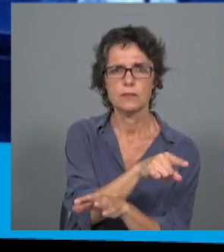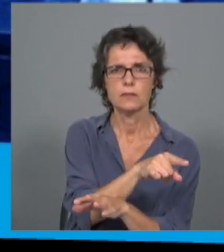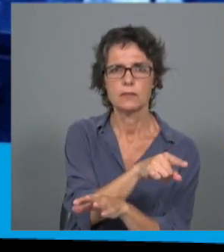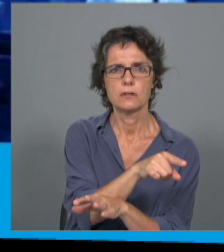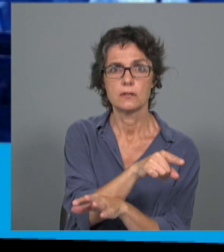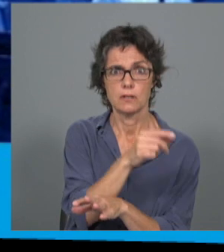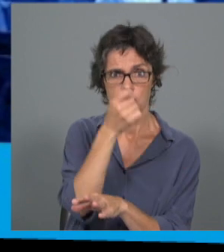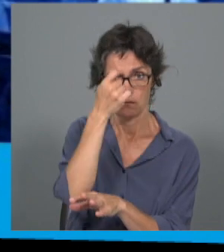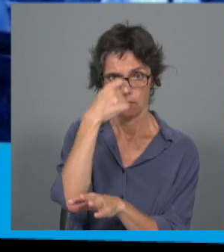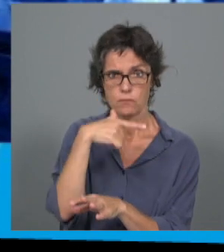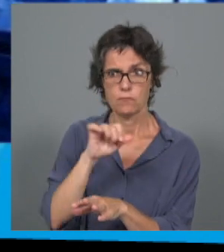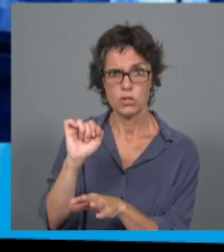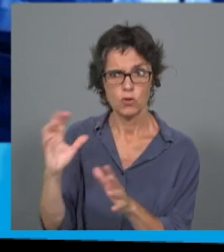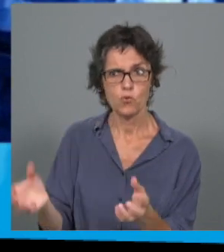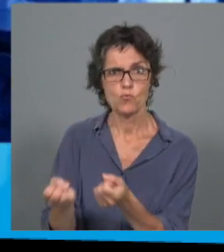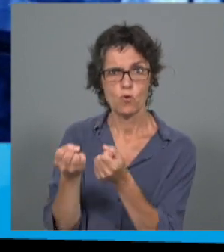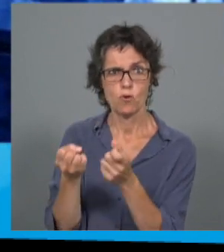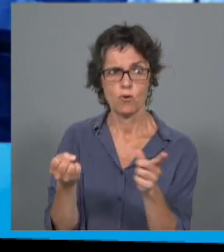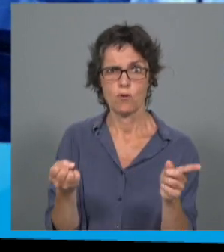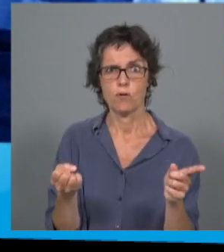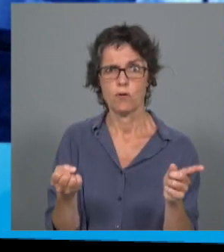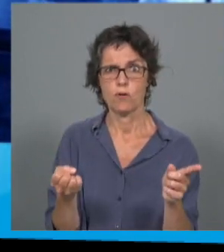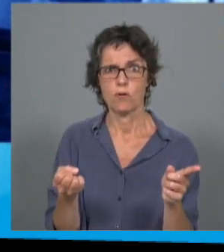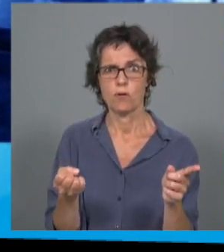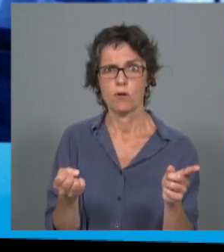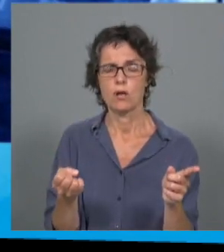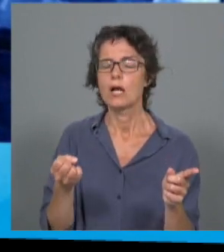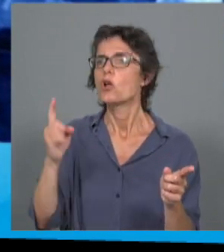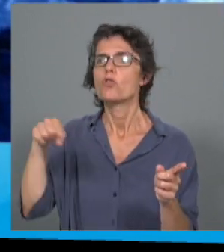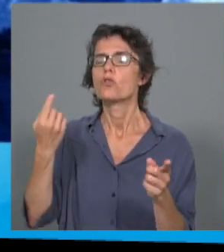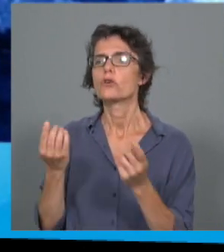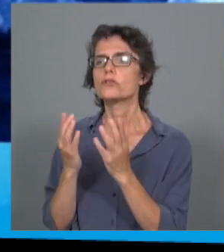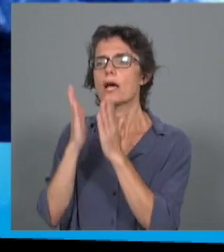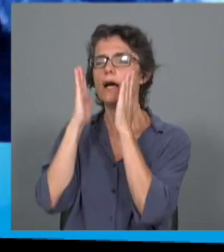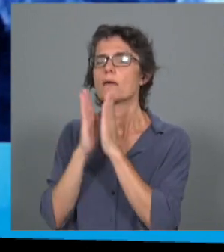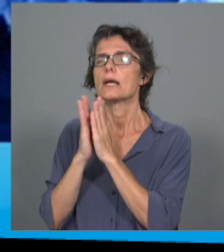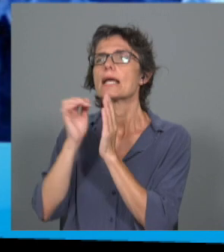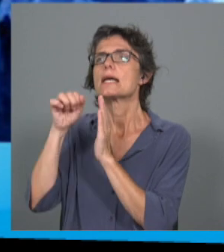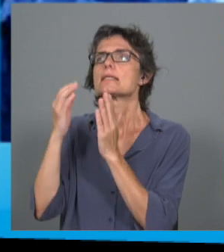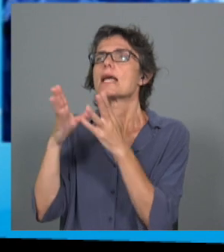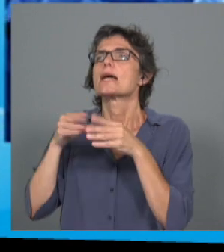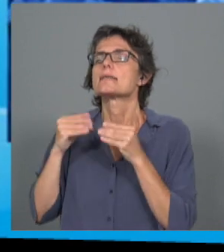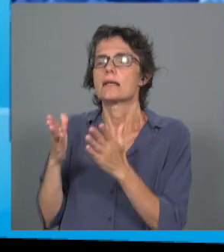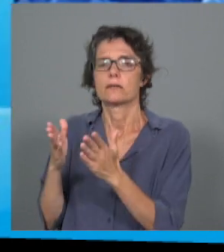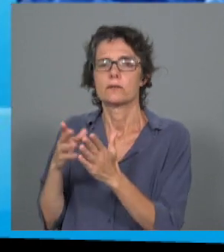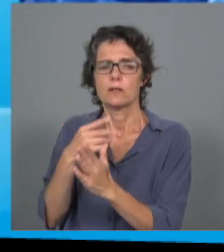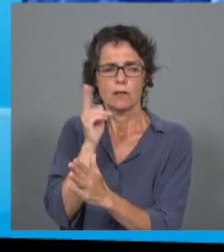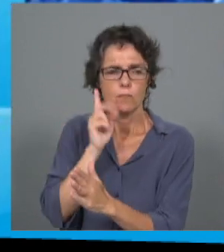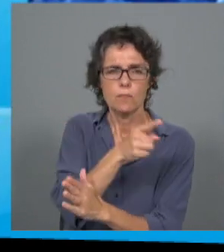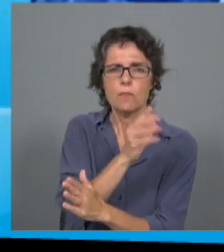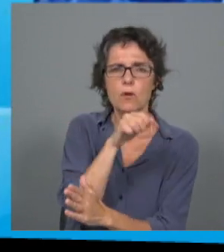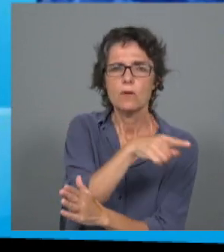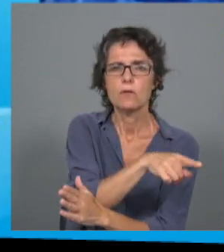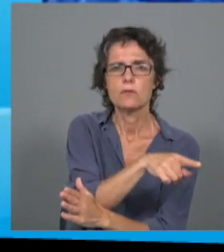da história da salvação. Valorizamos o sim de Maria para o mistério da encarnação, mas muitas vezes não valorizamos o sim de